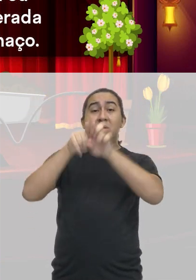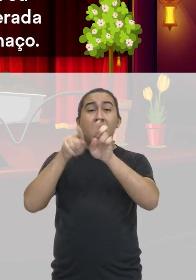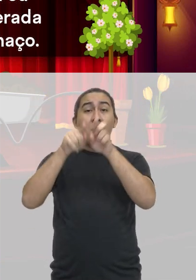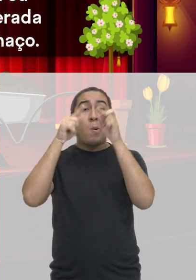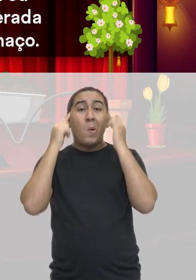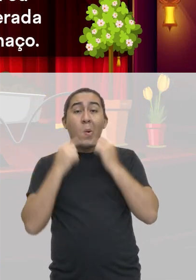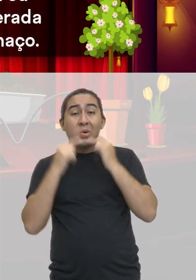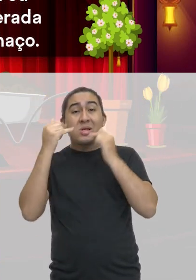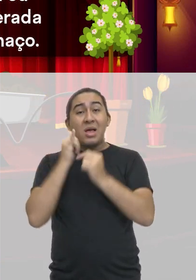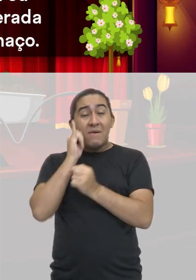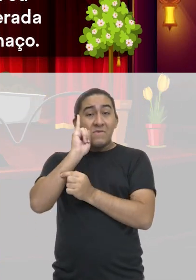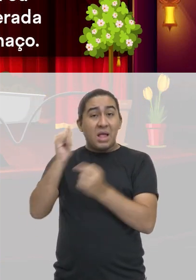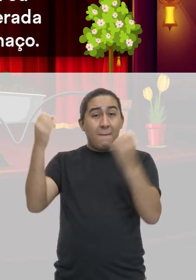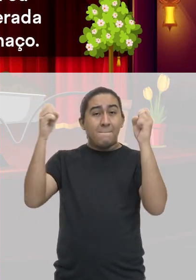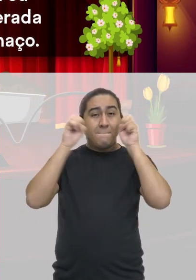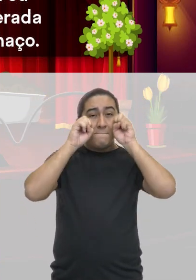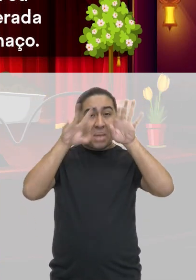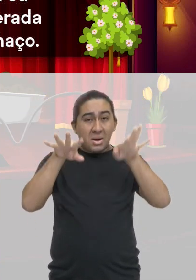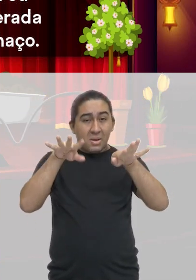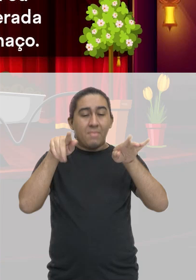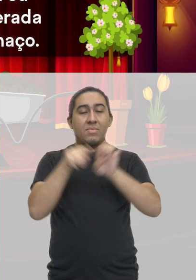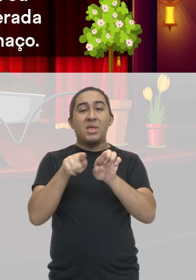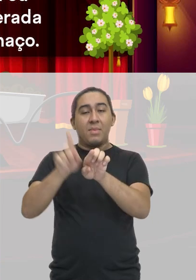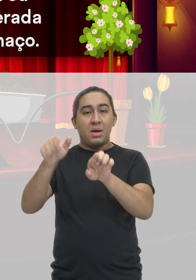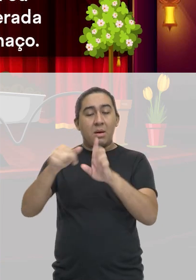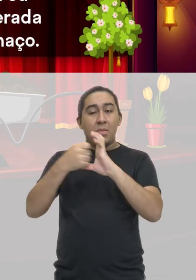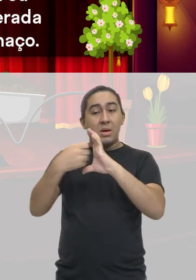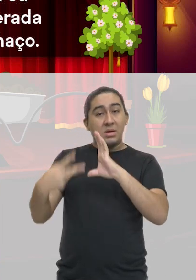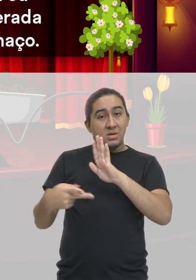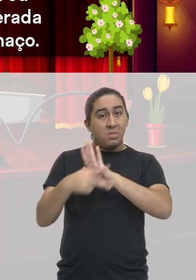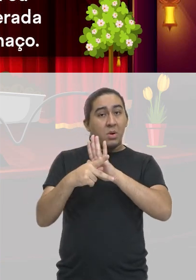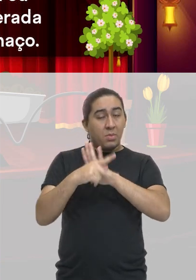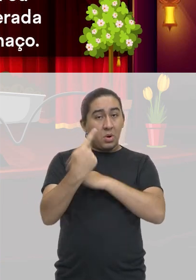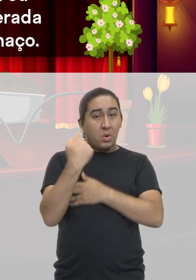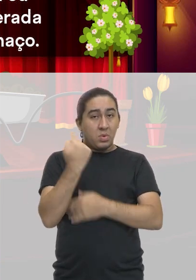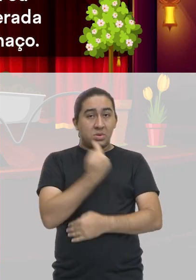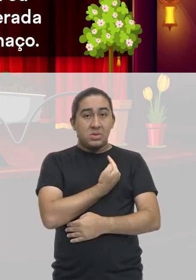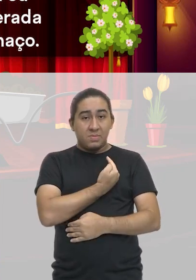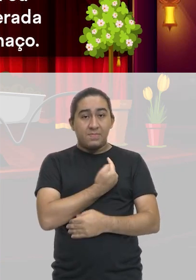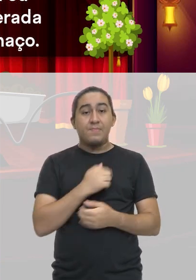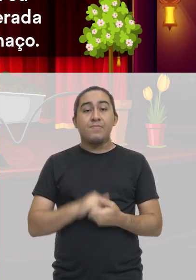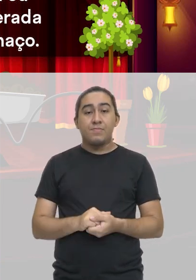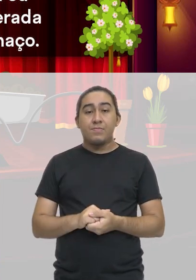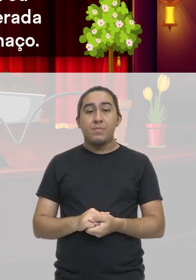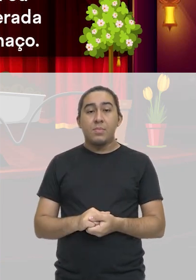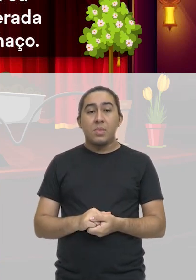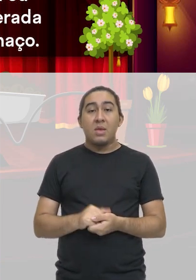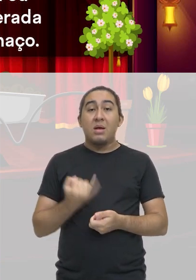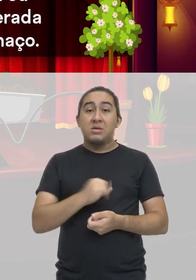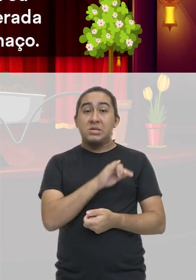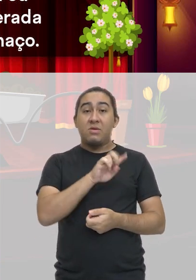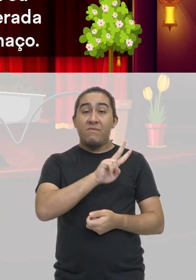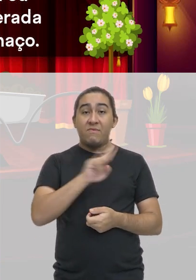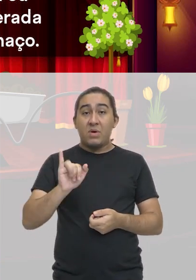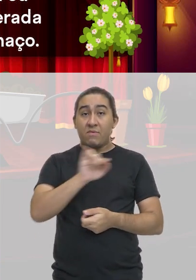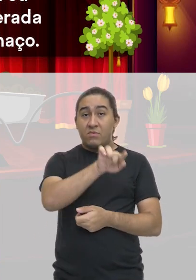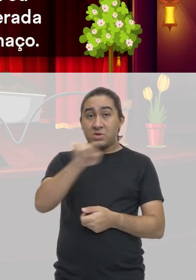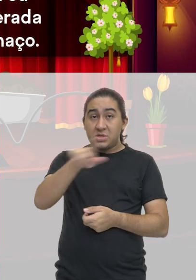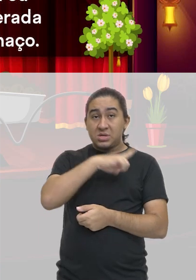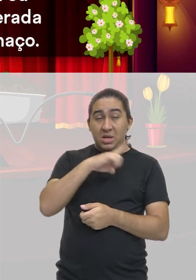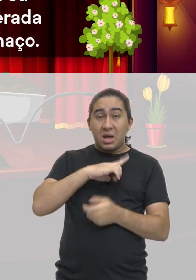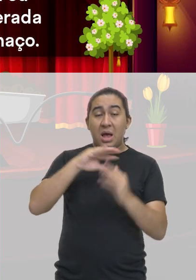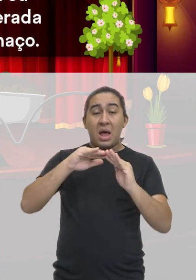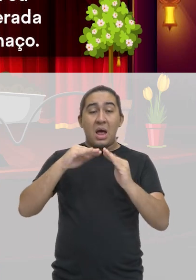estar brilhando. Então, há também uma caracterização. Certo? Quando vocês vão para a sala de aula, quando vocês vão